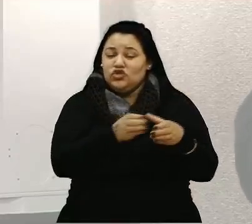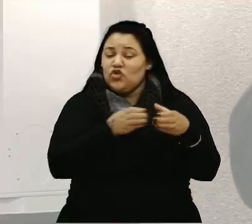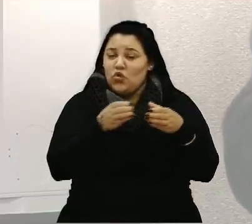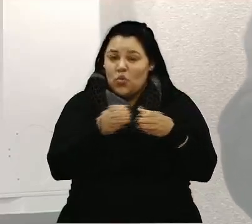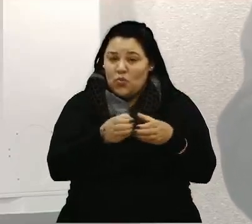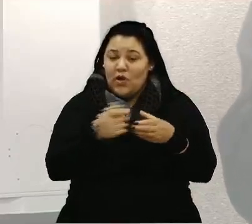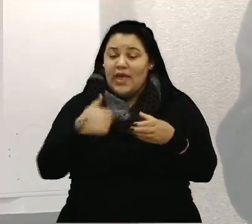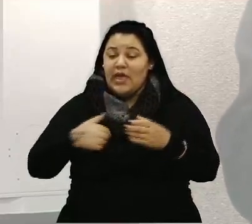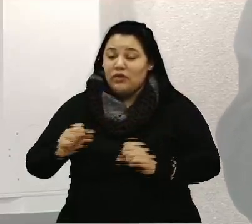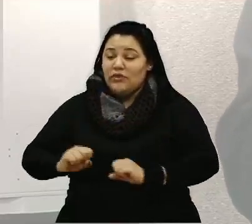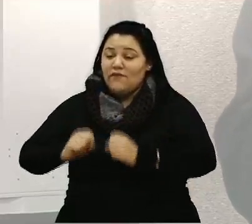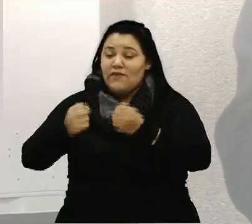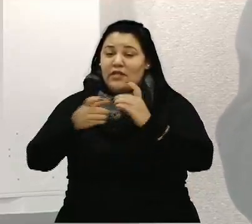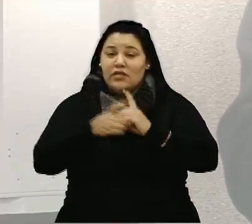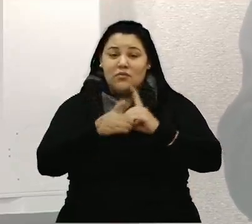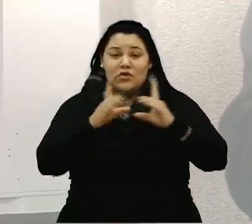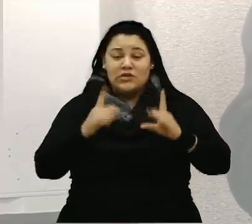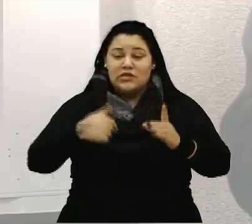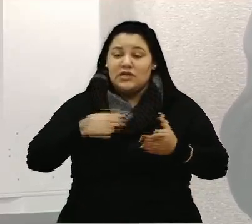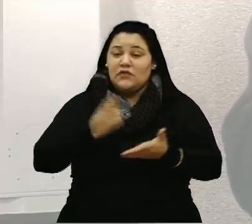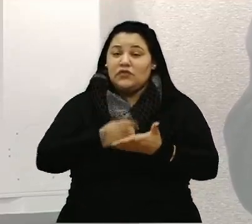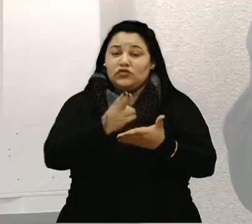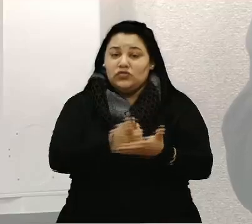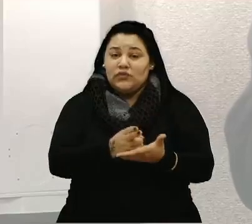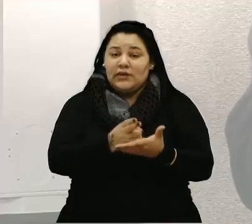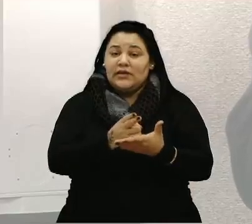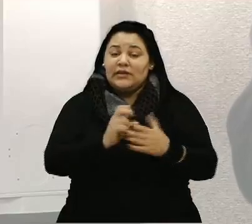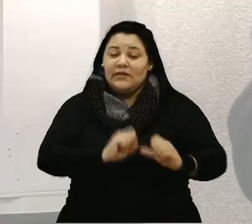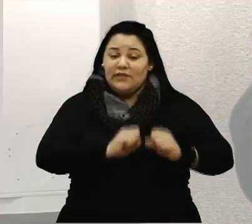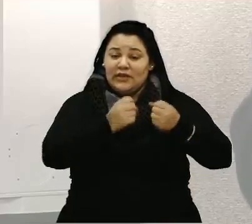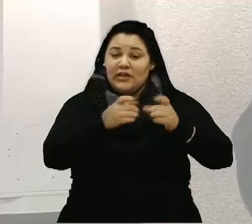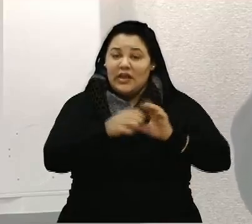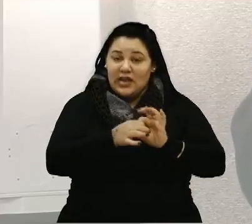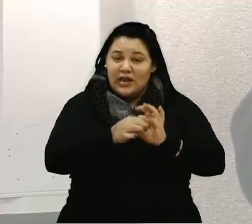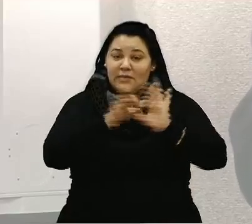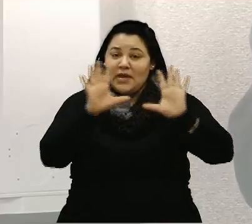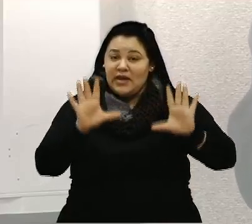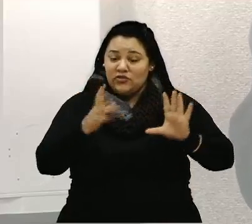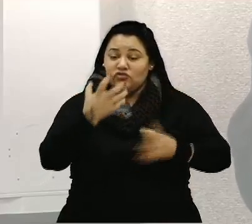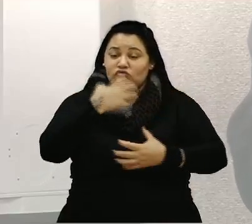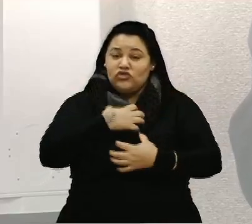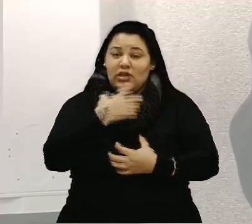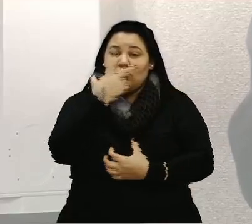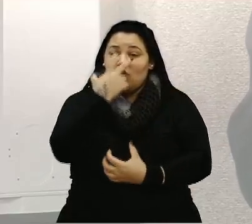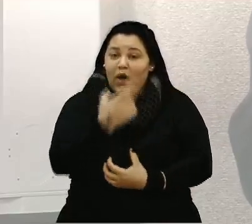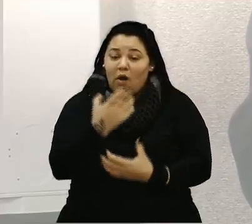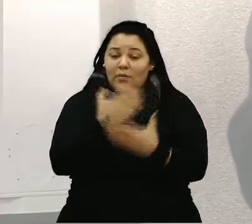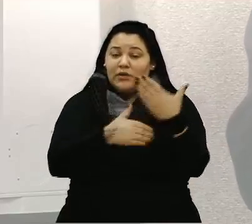vou continuar, enquanto aqui eu estiver, defendendo a liberdade de forma igual